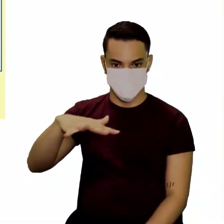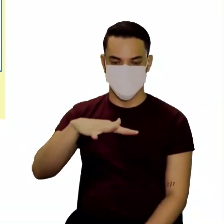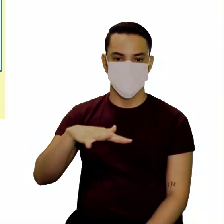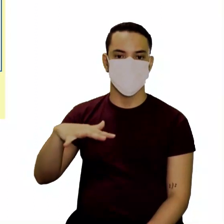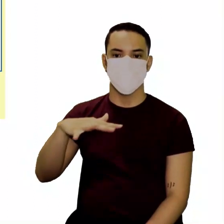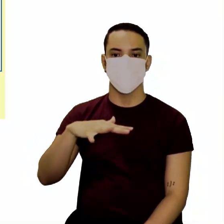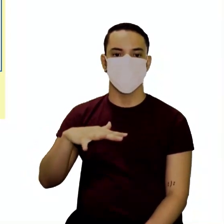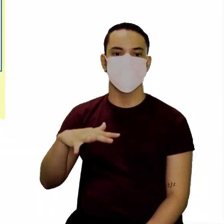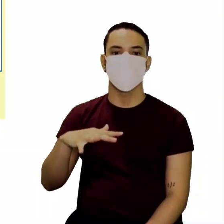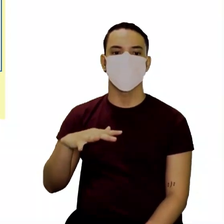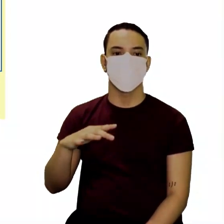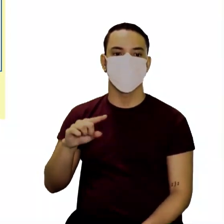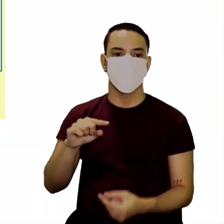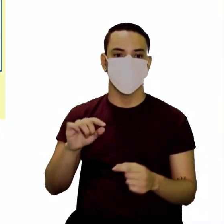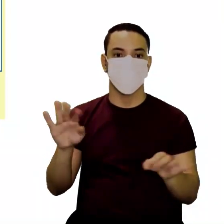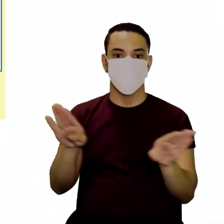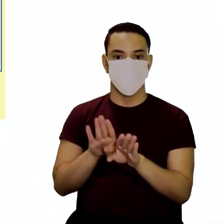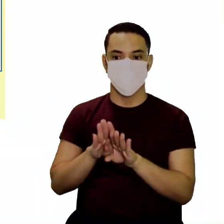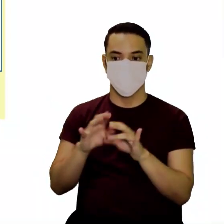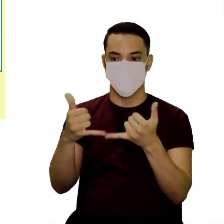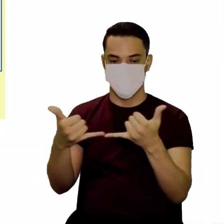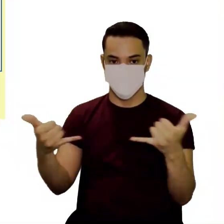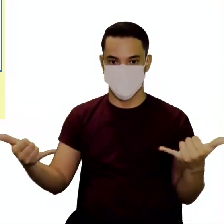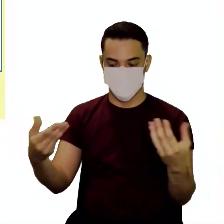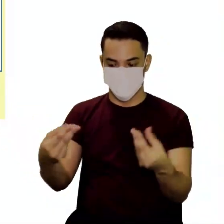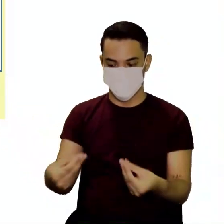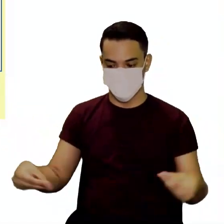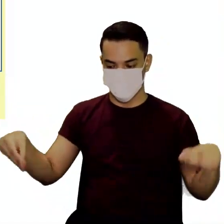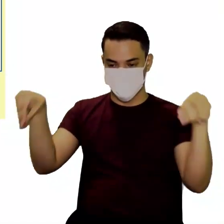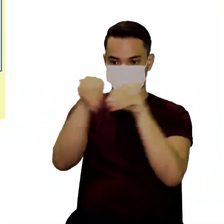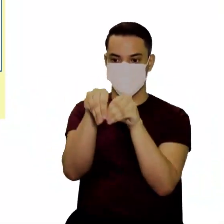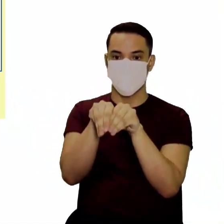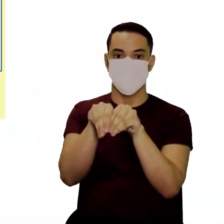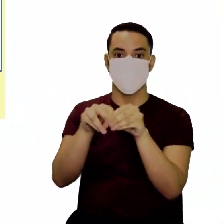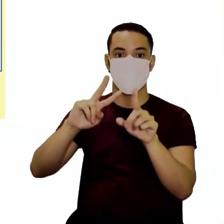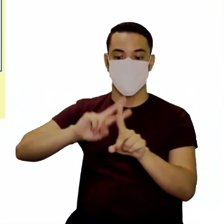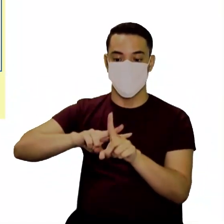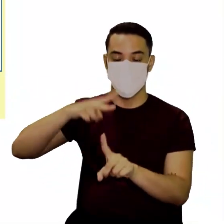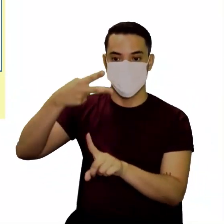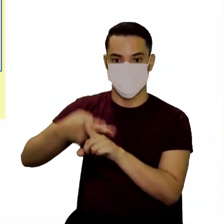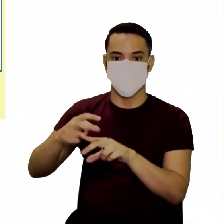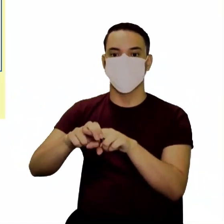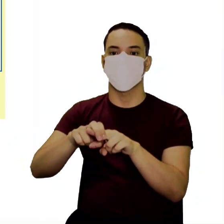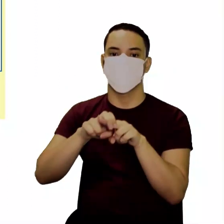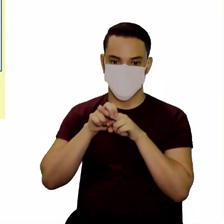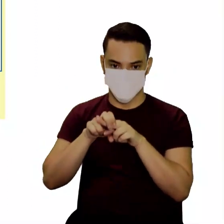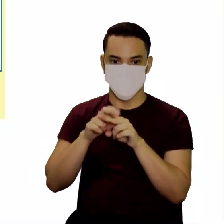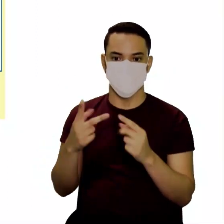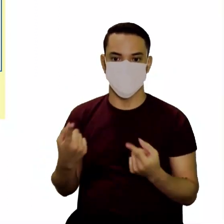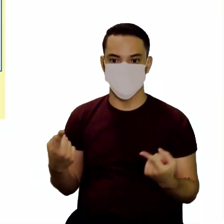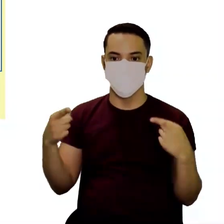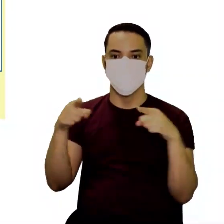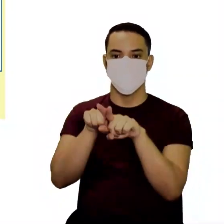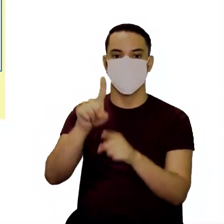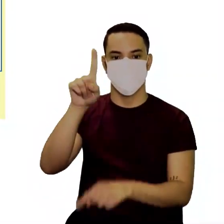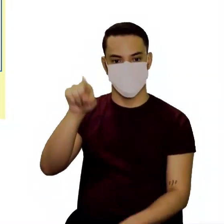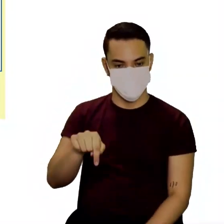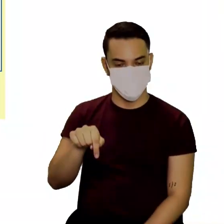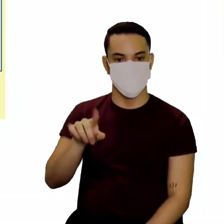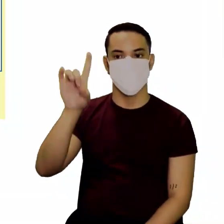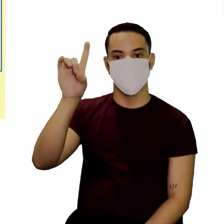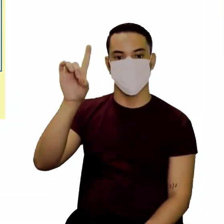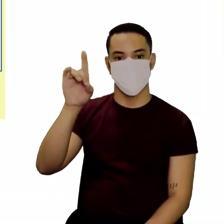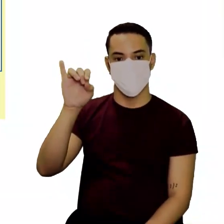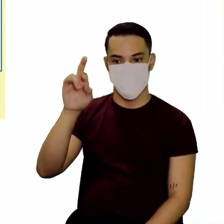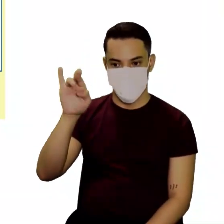dobrando o comprimento do fio, a resistência dobra. Então, a proporcionalidade entre L e R